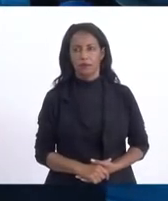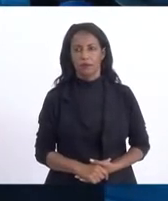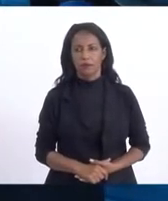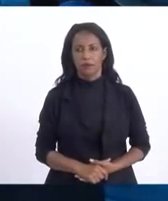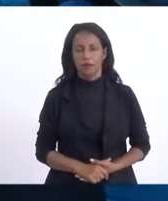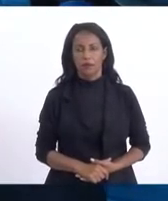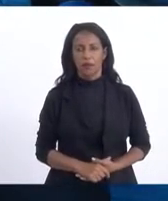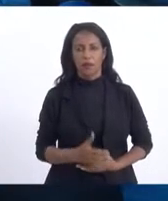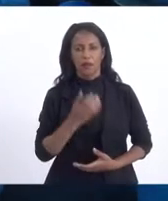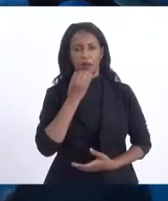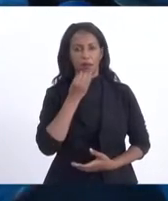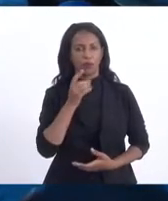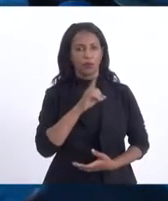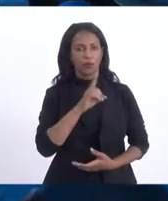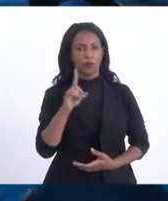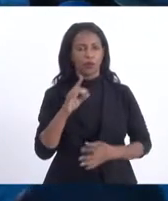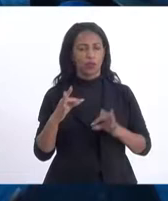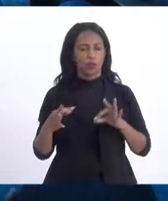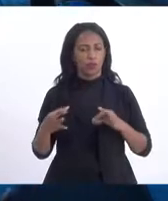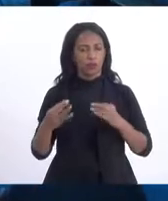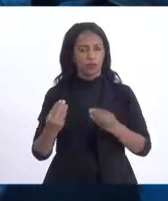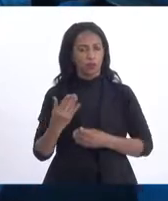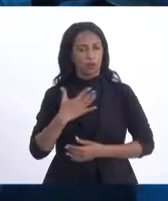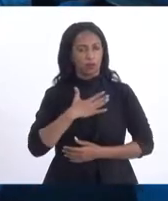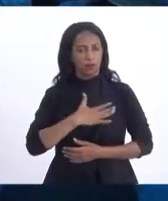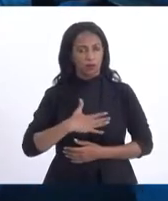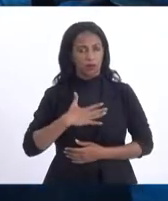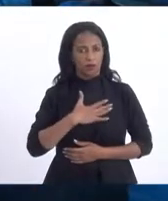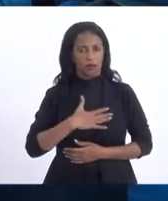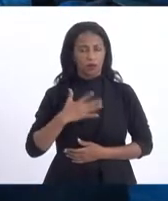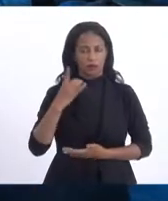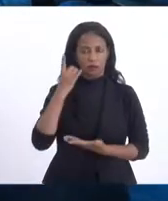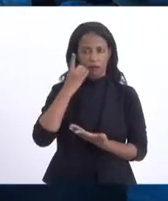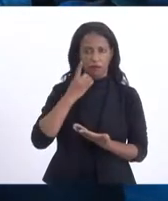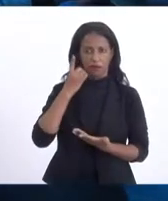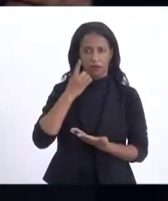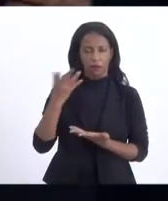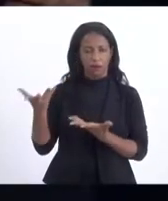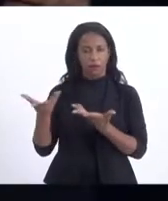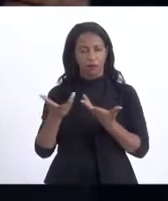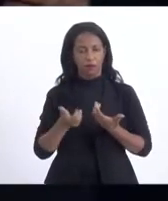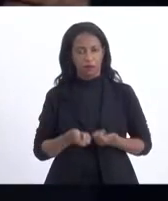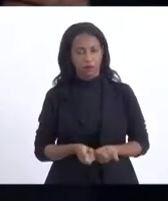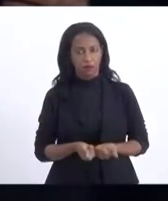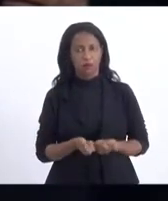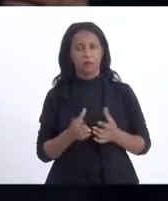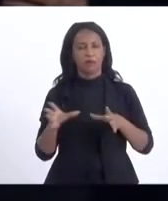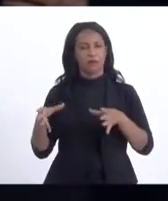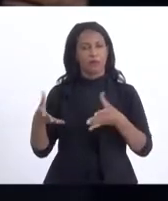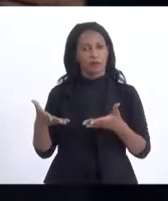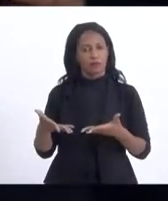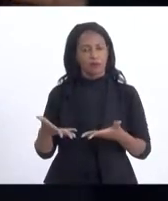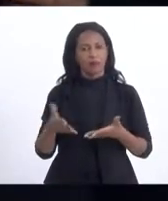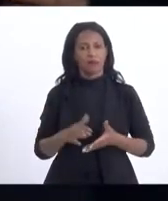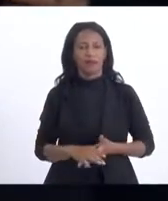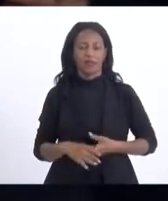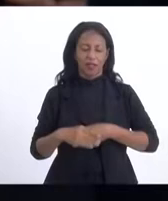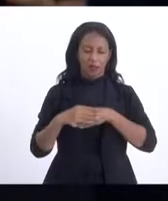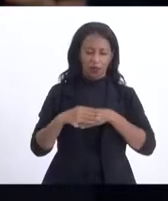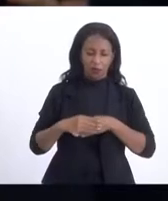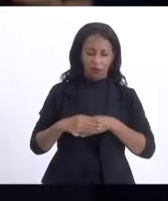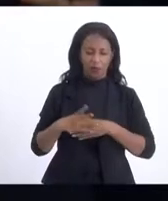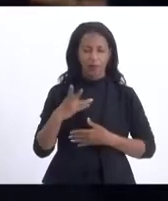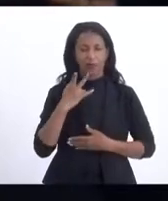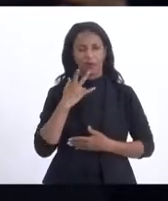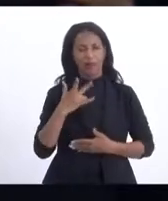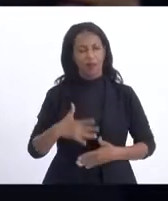Bom dia a todos. É uma satisfação, deputado, recebê-lo aqui em Itaperuna. Queria te cumprimentar e dizer que